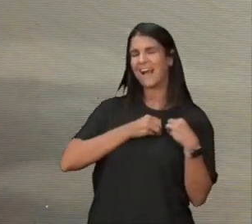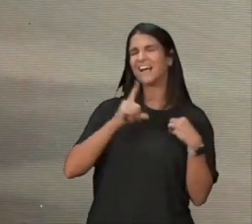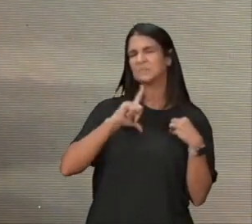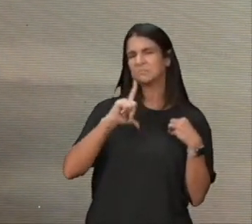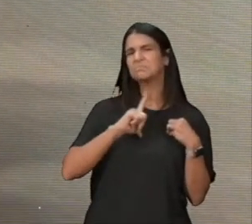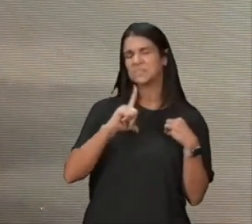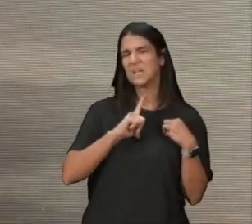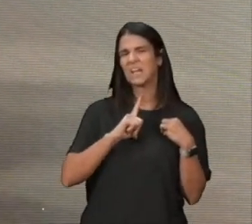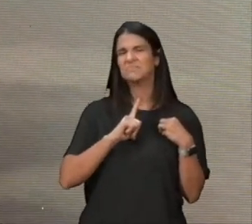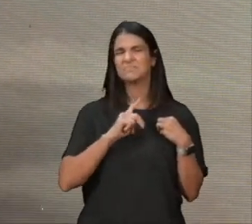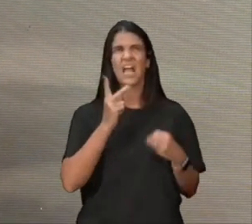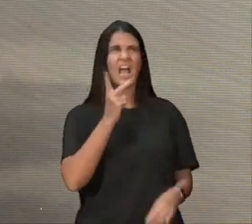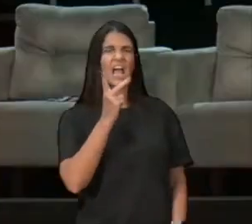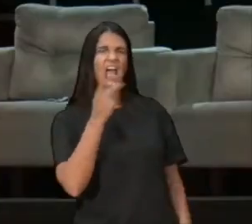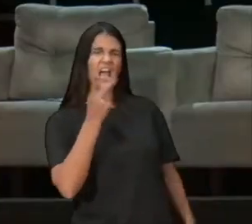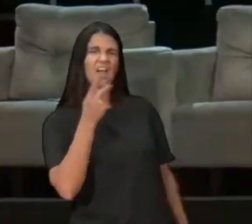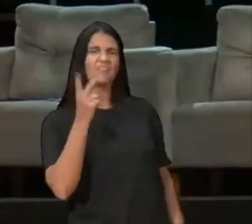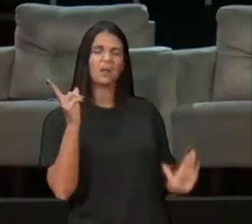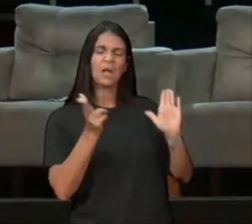eu falo de vez em quando umas coisas que eu não deveria,